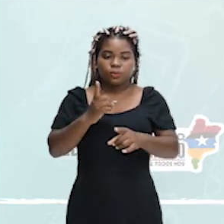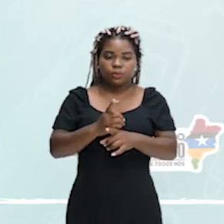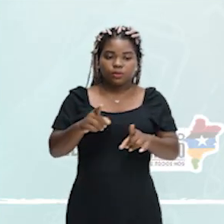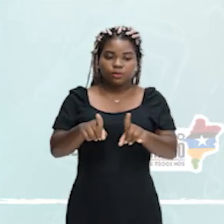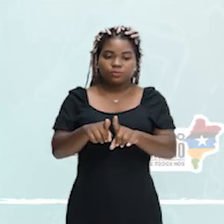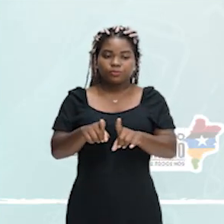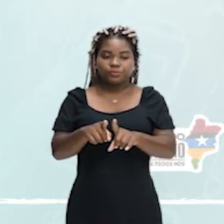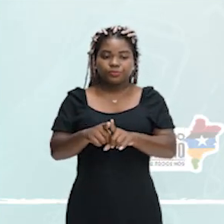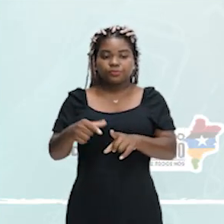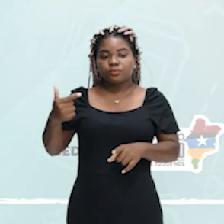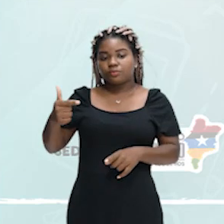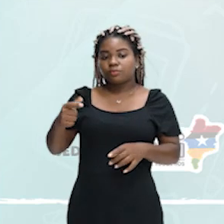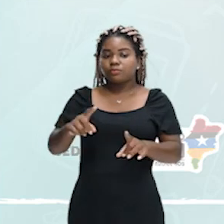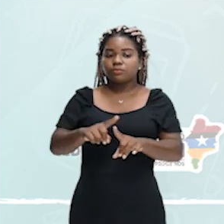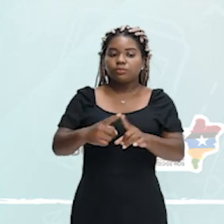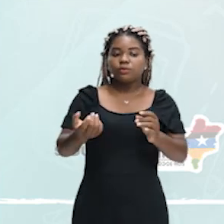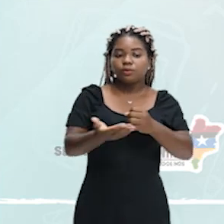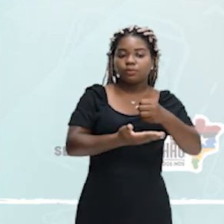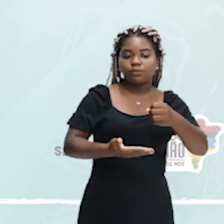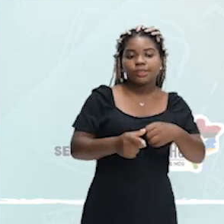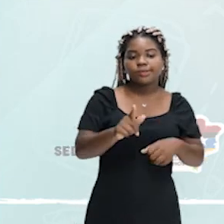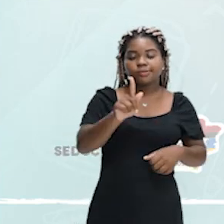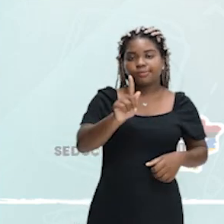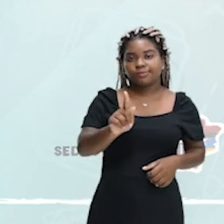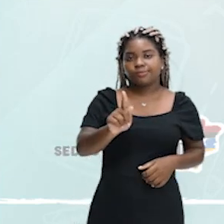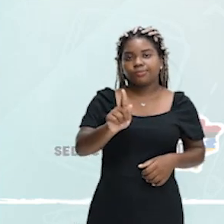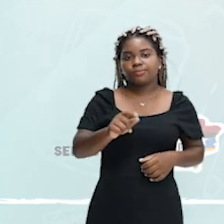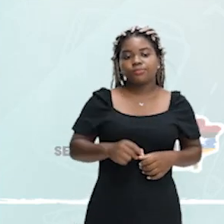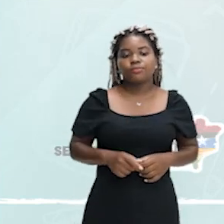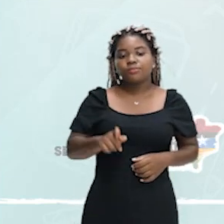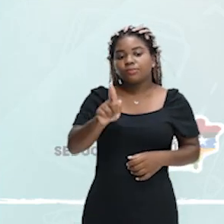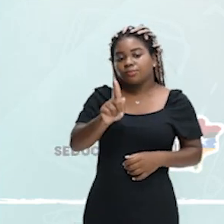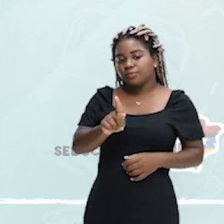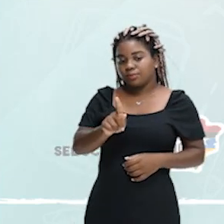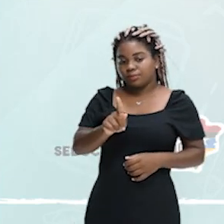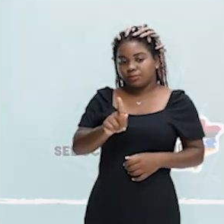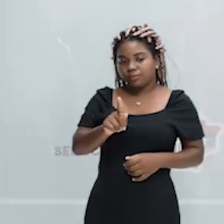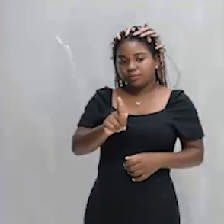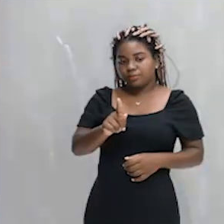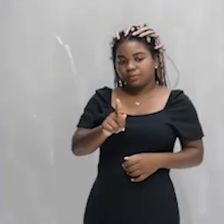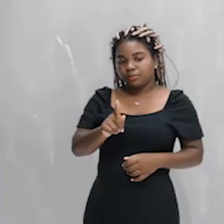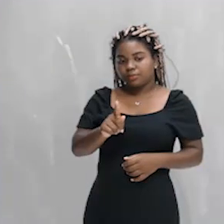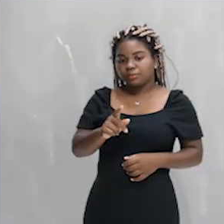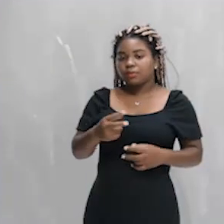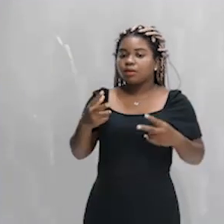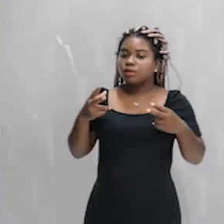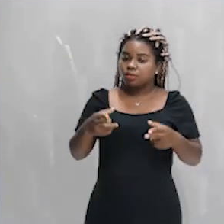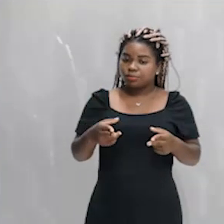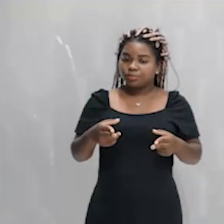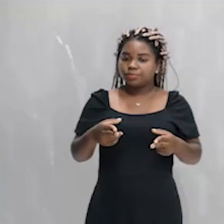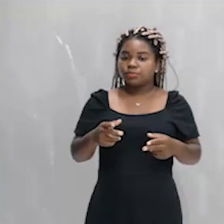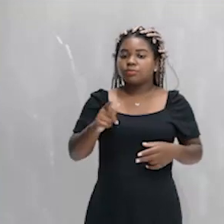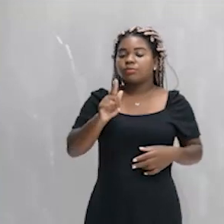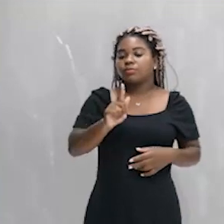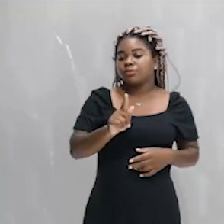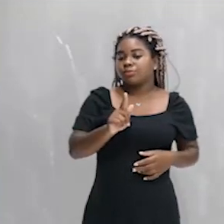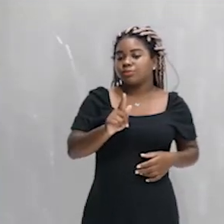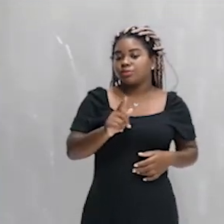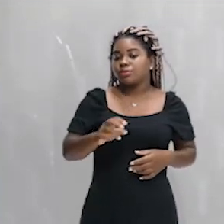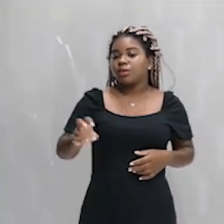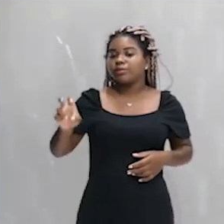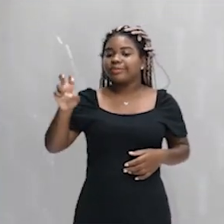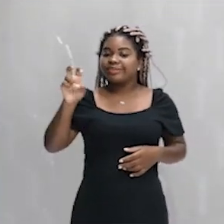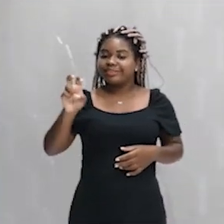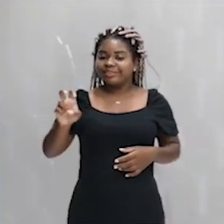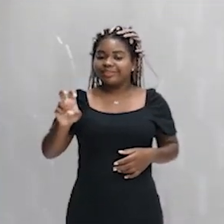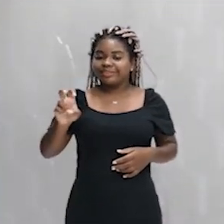do 2, só que com base na função g. Pela função g, a gente segue o mesmo raciocínio, tá? Então, lá onde